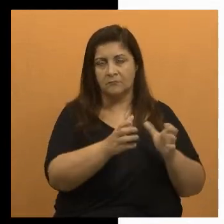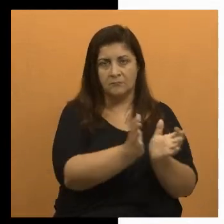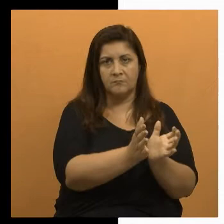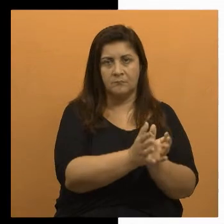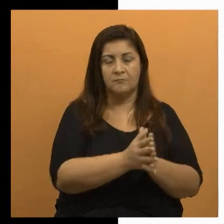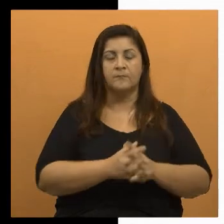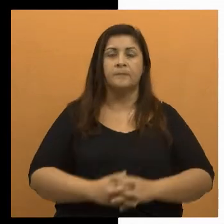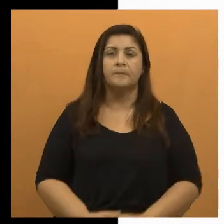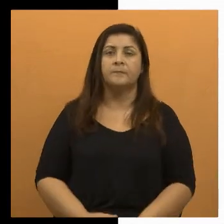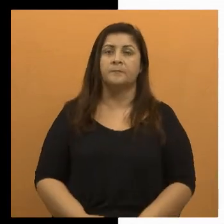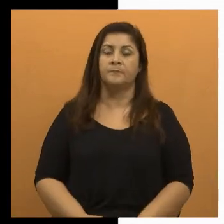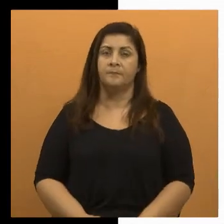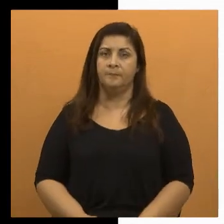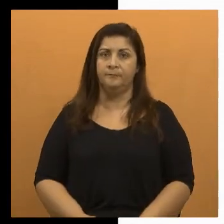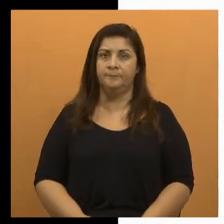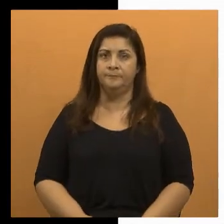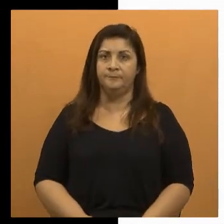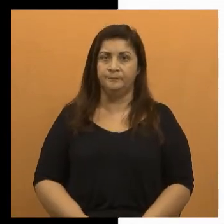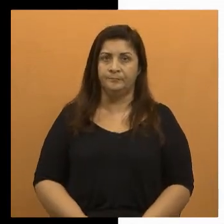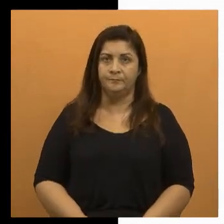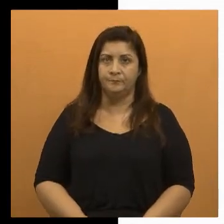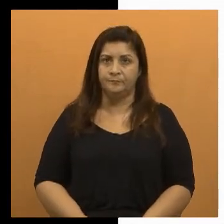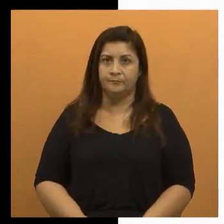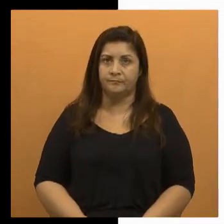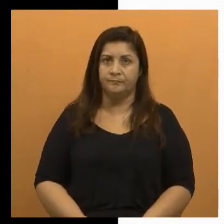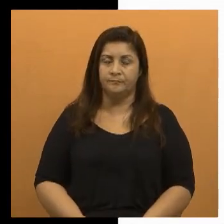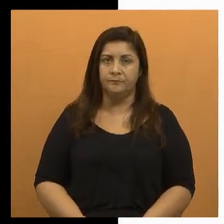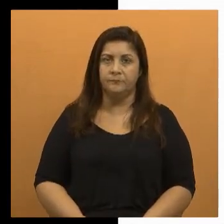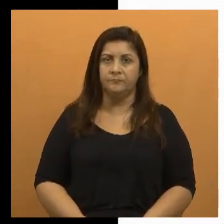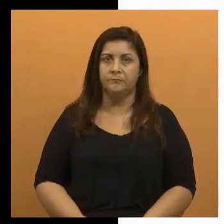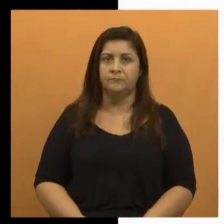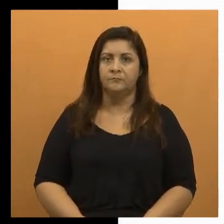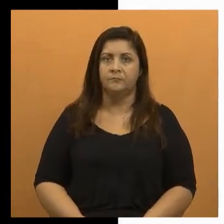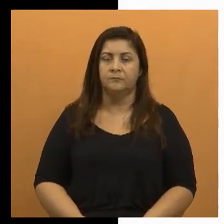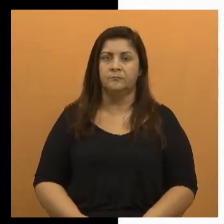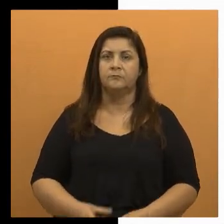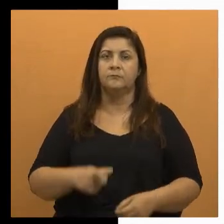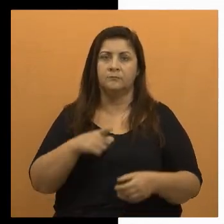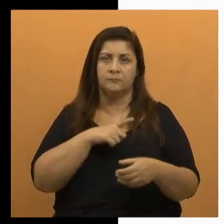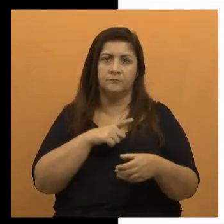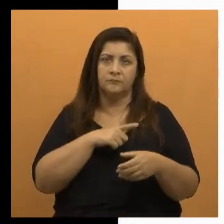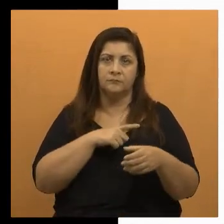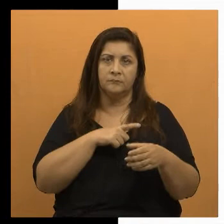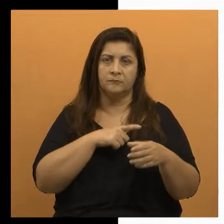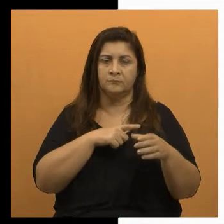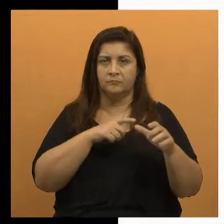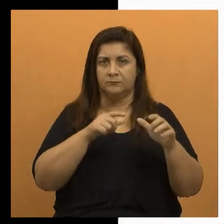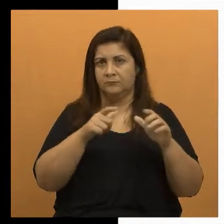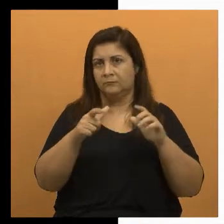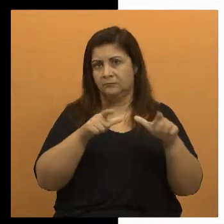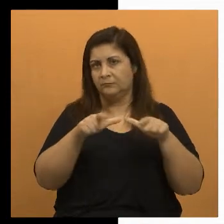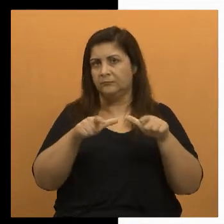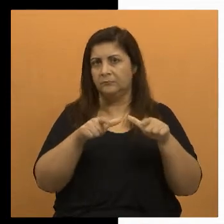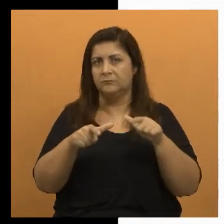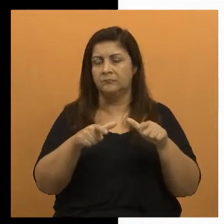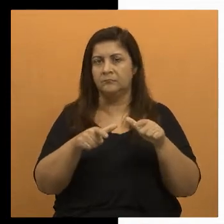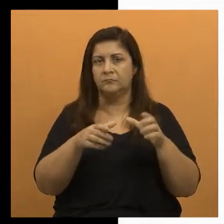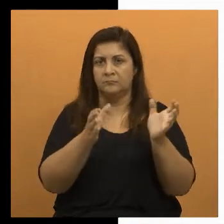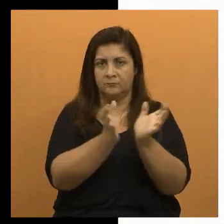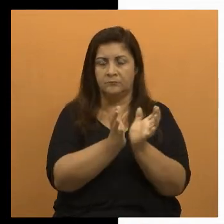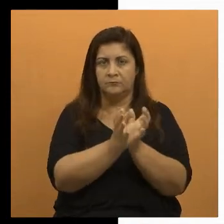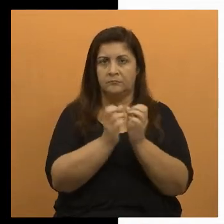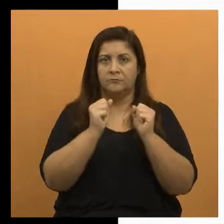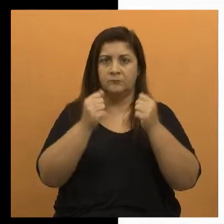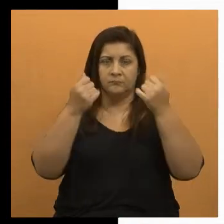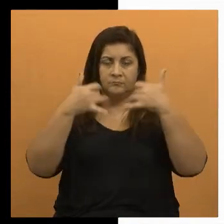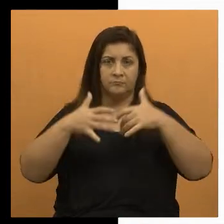pública. Dentro das atribuições do CONSEG, podemos destacar: encaminhamos as demandas